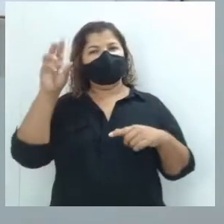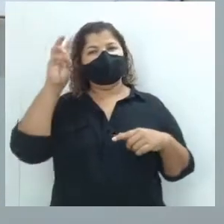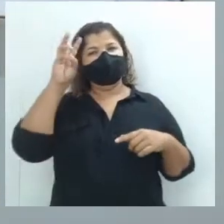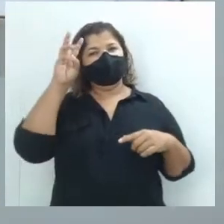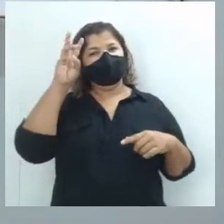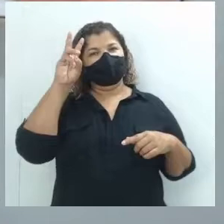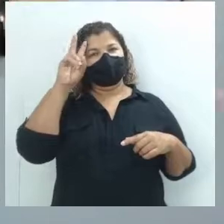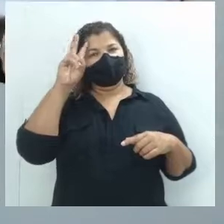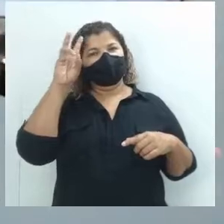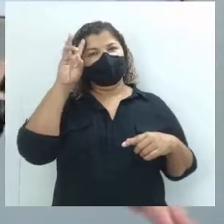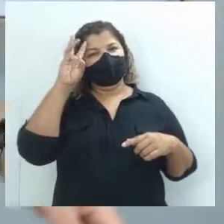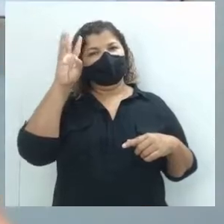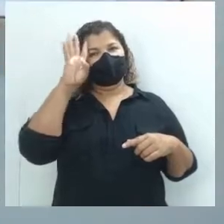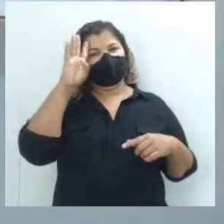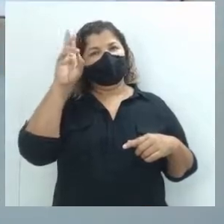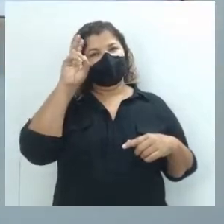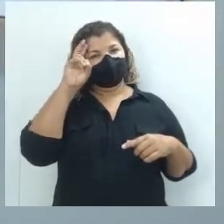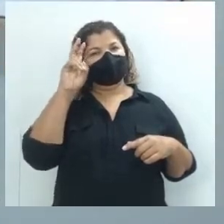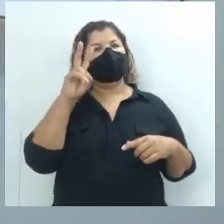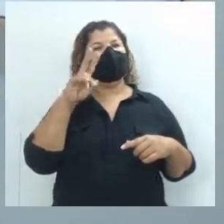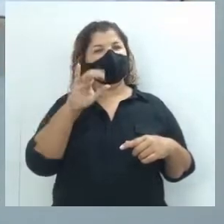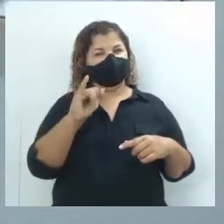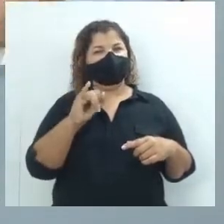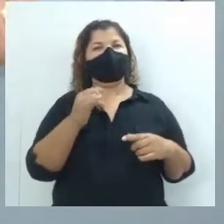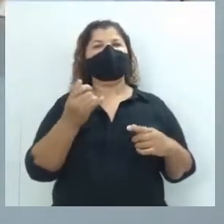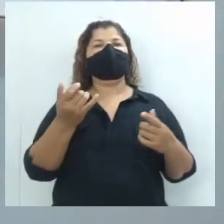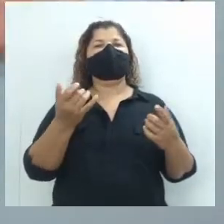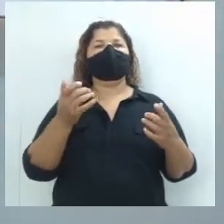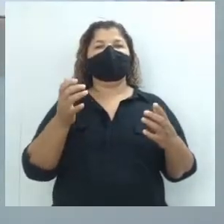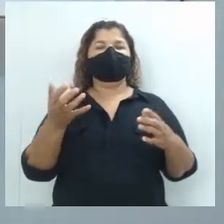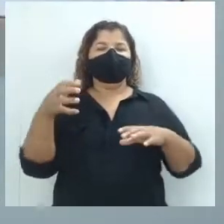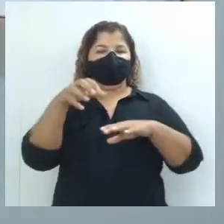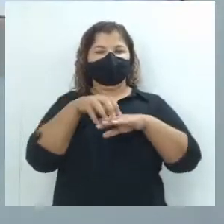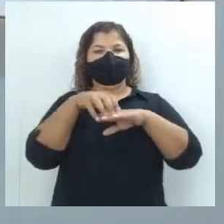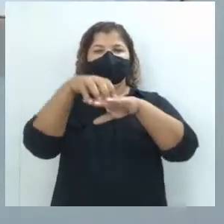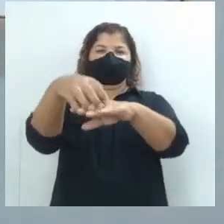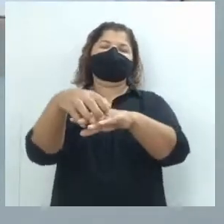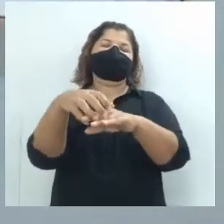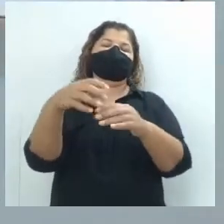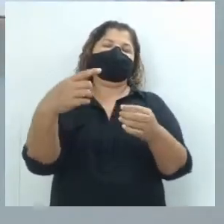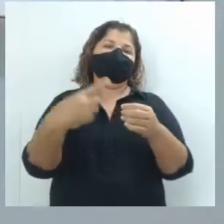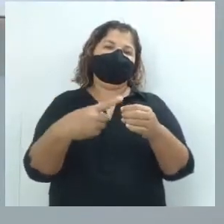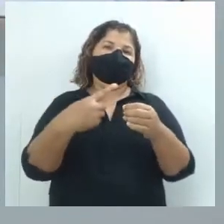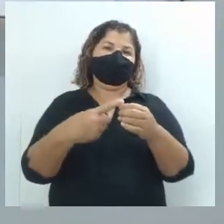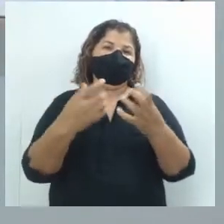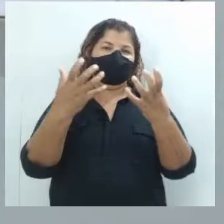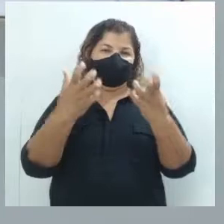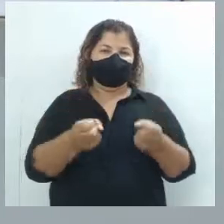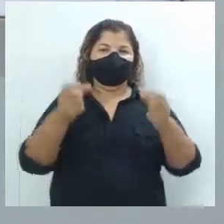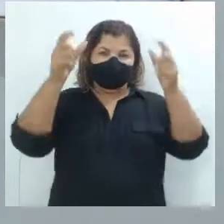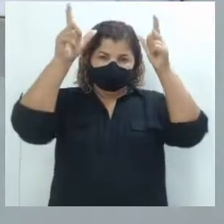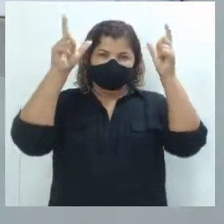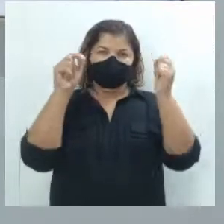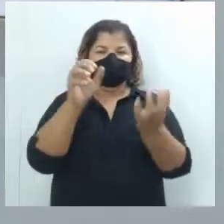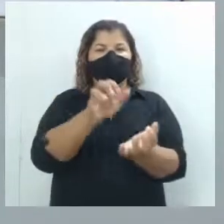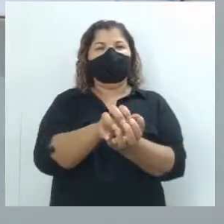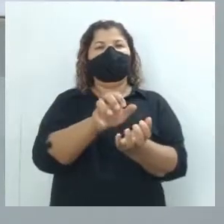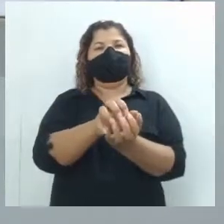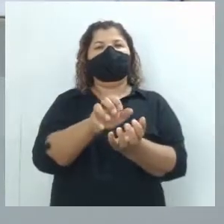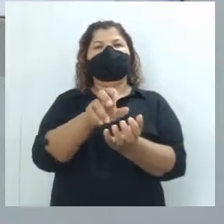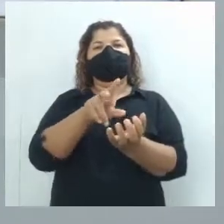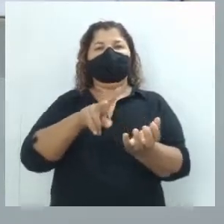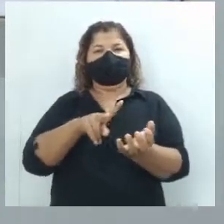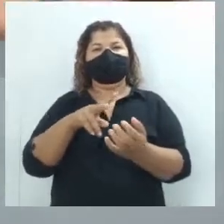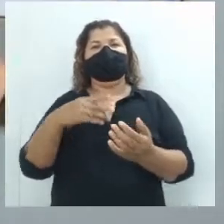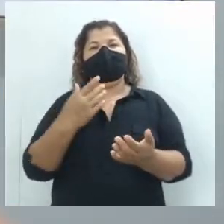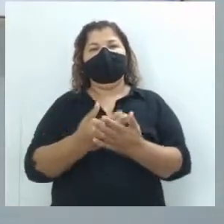na quarta e na quinta, nós vamos ter a caravana do EducaPE pelo Sertão. Beleza? Então vocês vão ver que as aulas ao